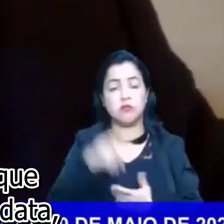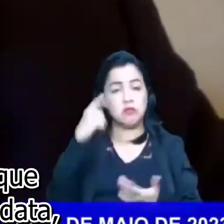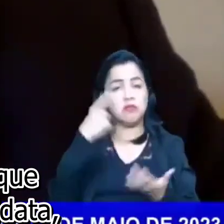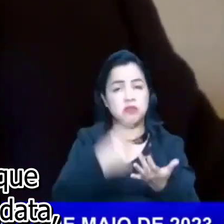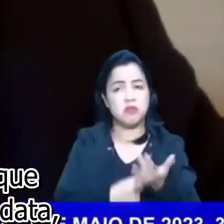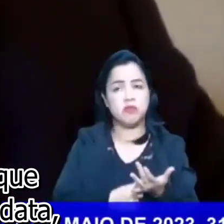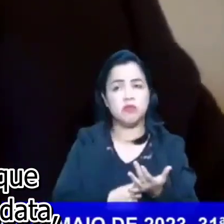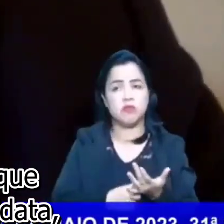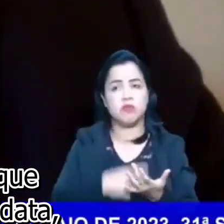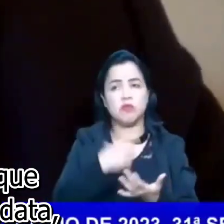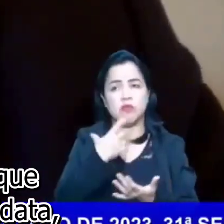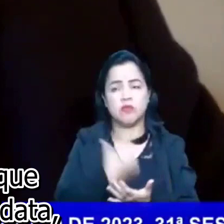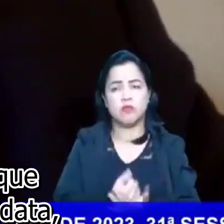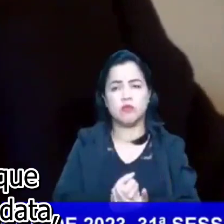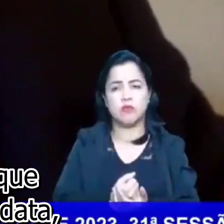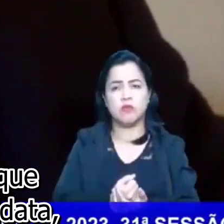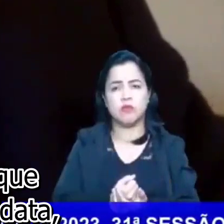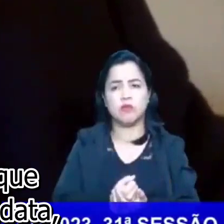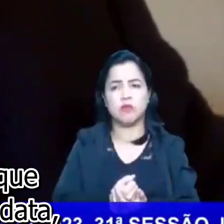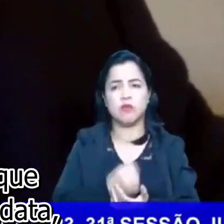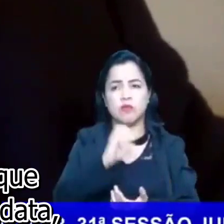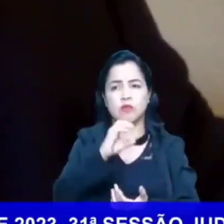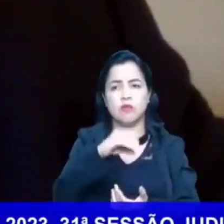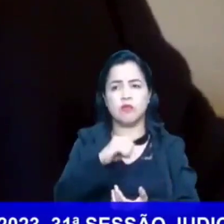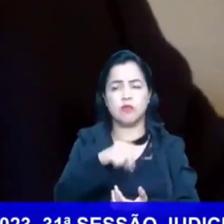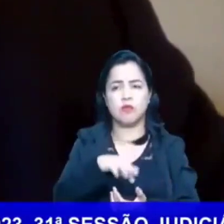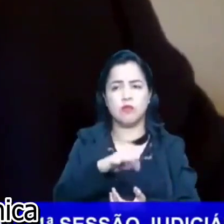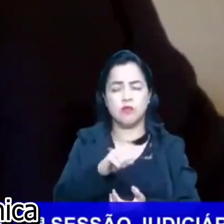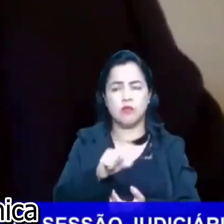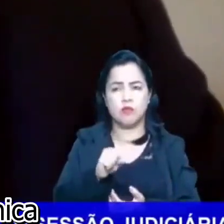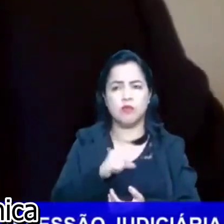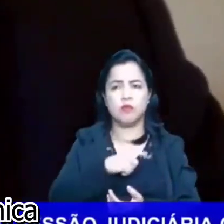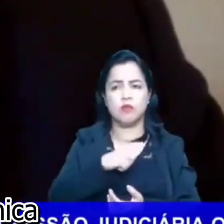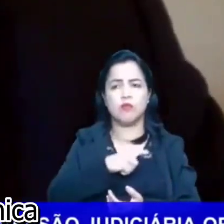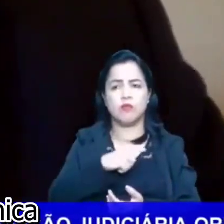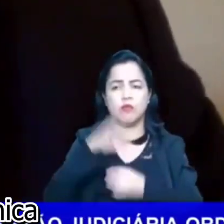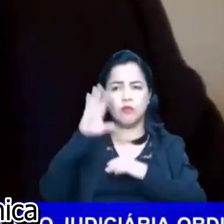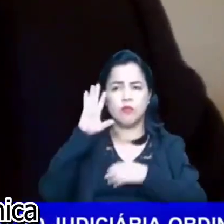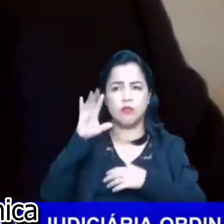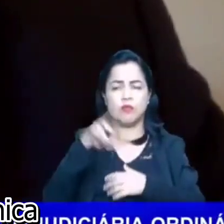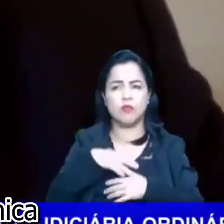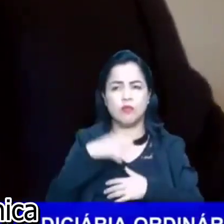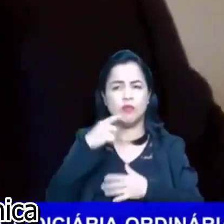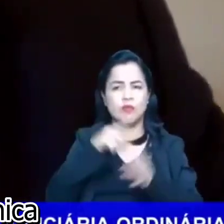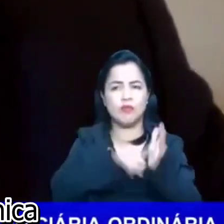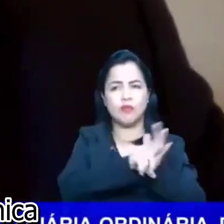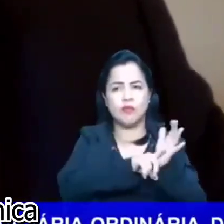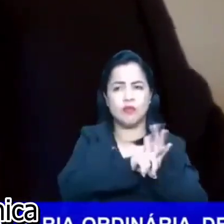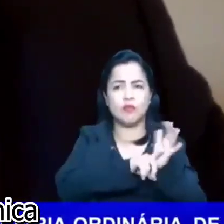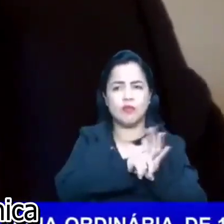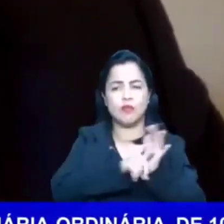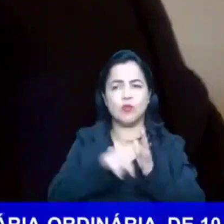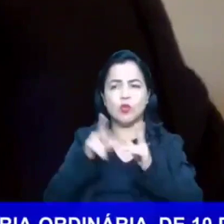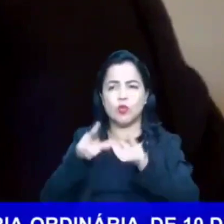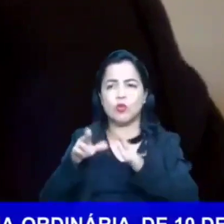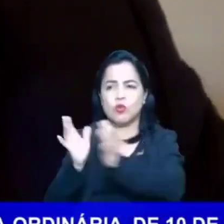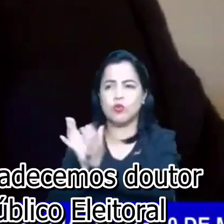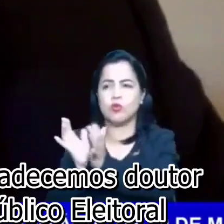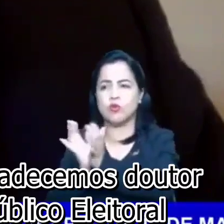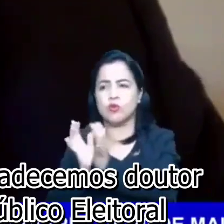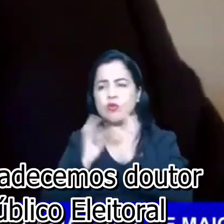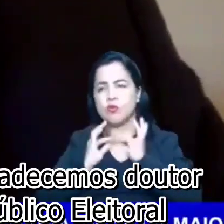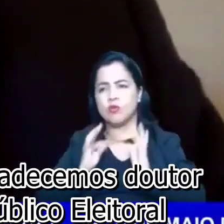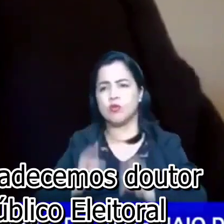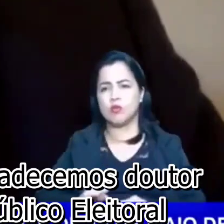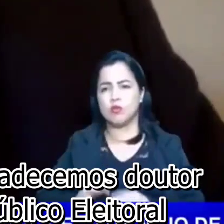confirmem a aprovação das contas da candidata de acordo com como apreciou a unidade técnica